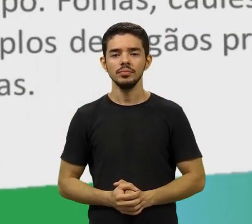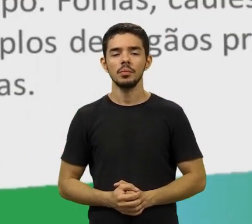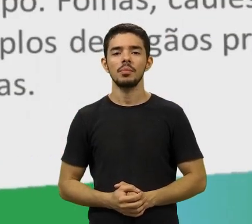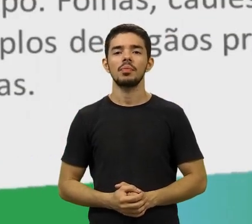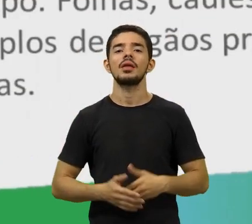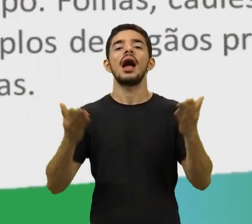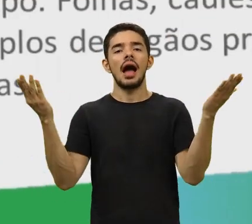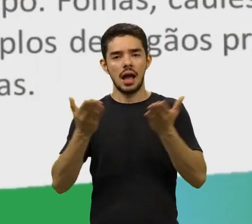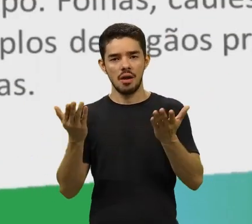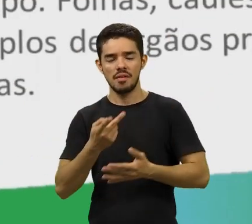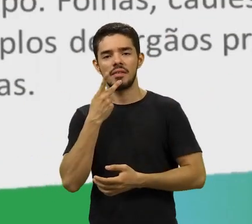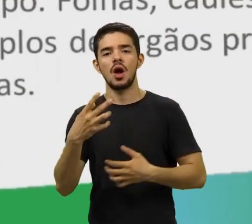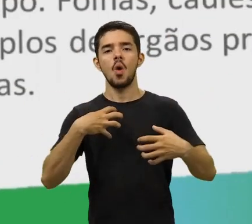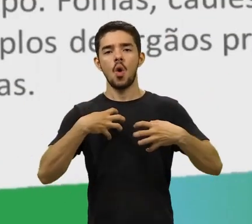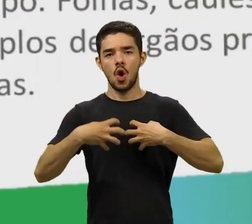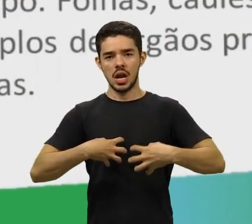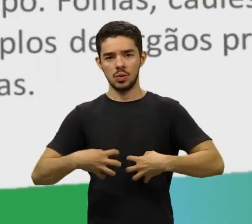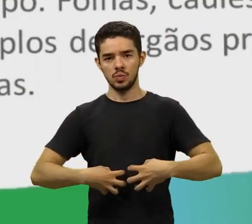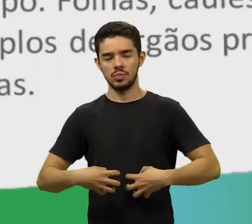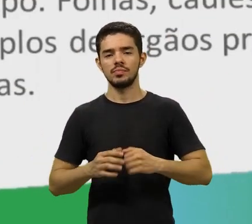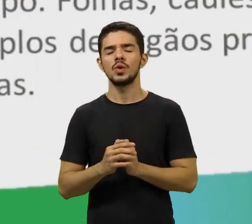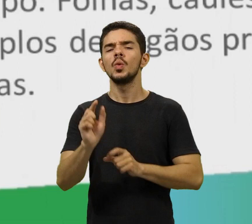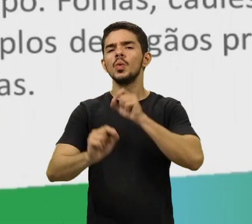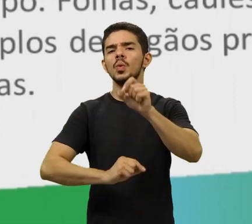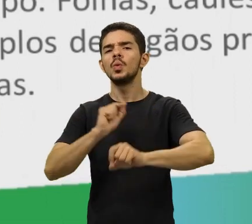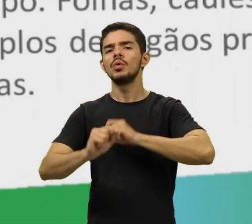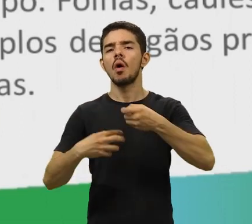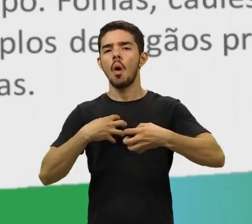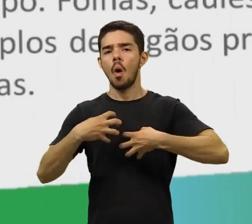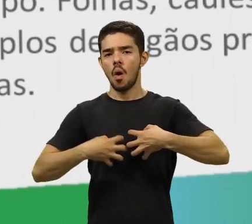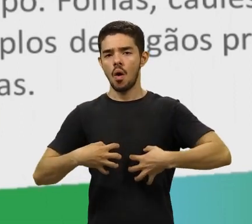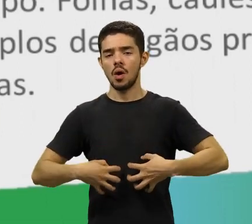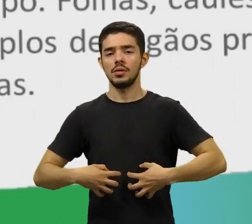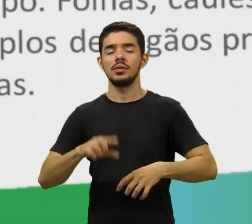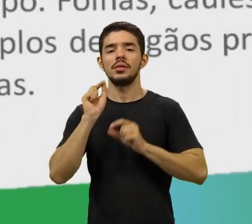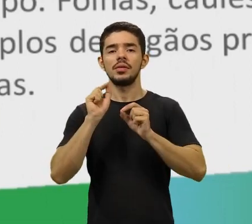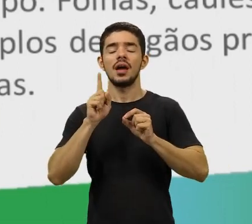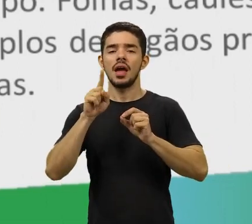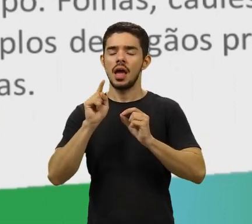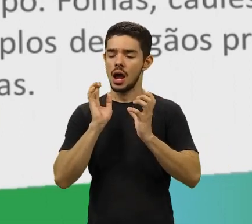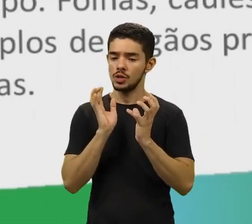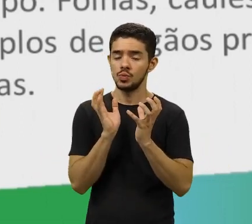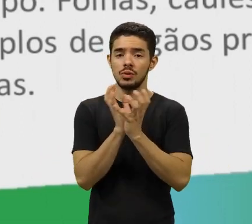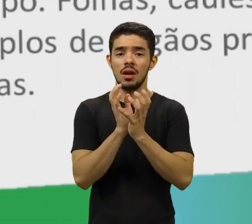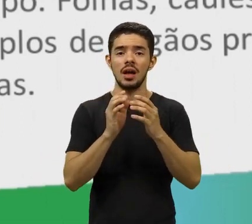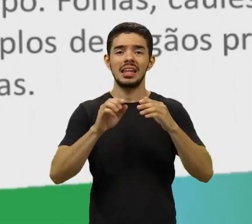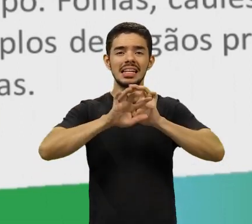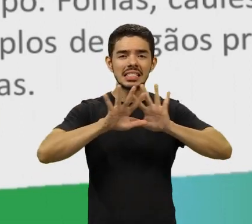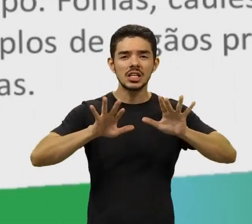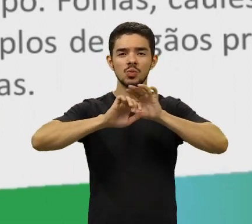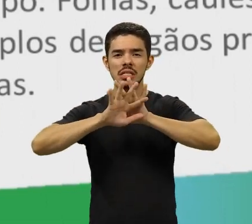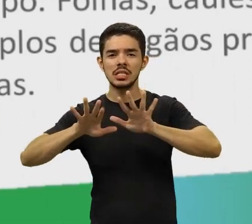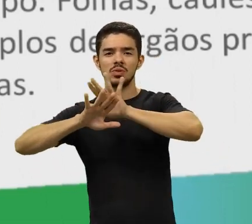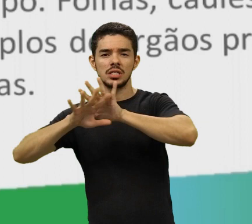Vamos passar, agora falaremos de órgãos. O que são os órgãos? Os órgãos nada mais são do que a junção desses